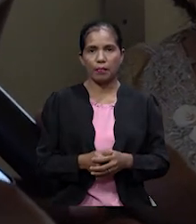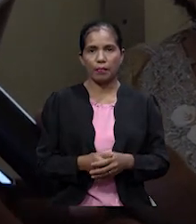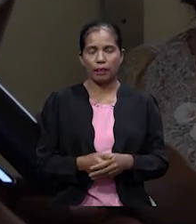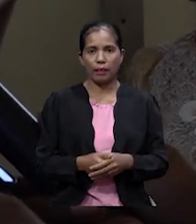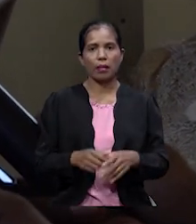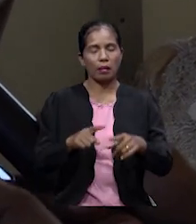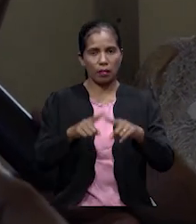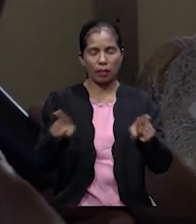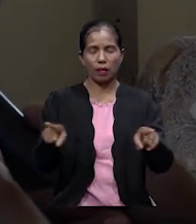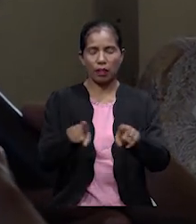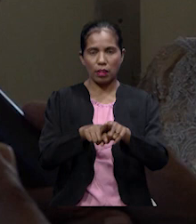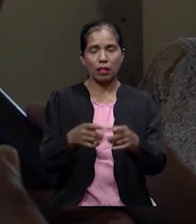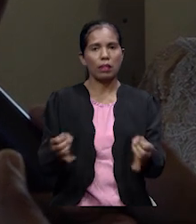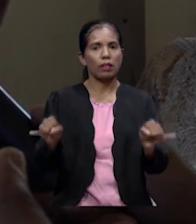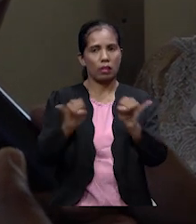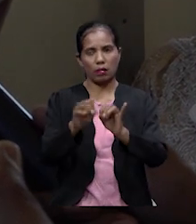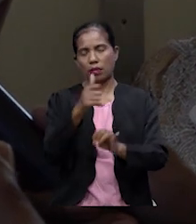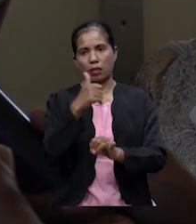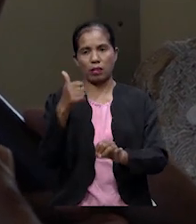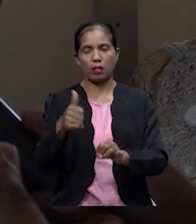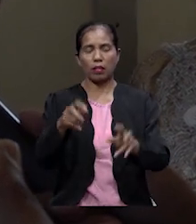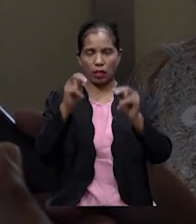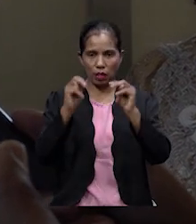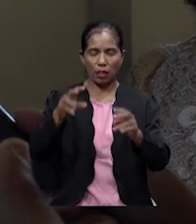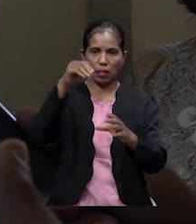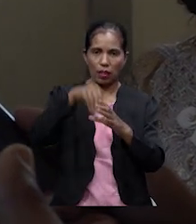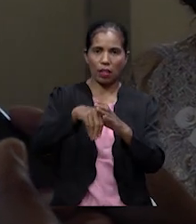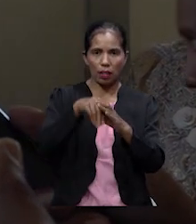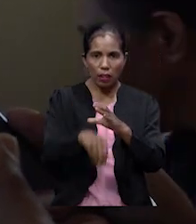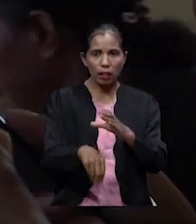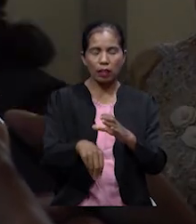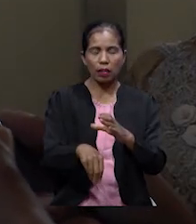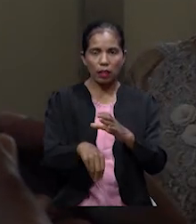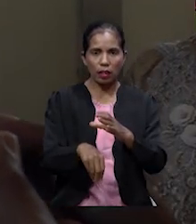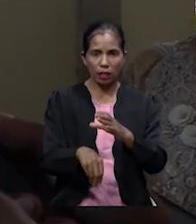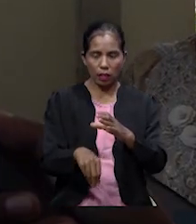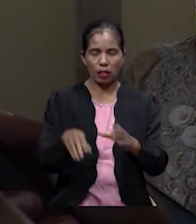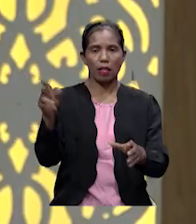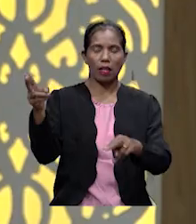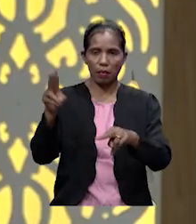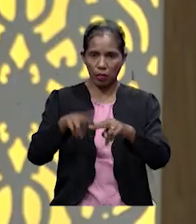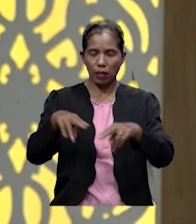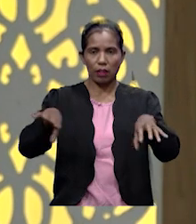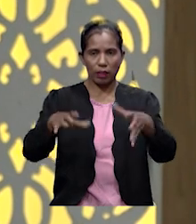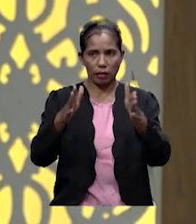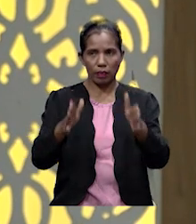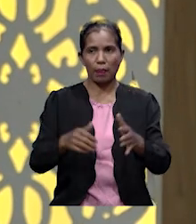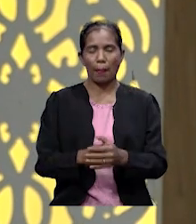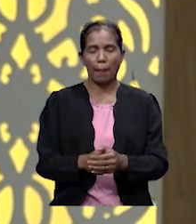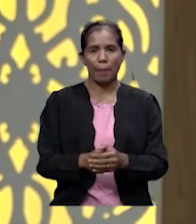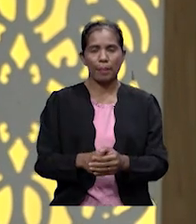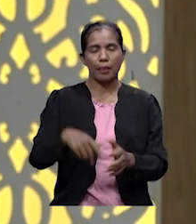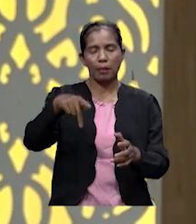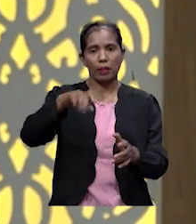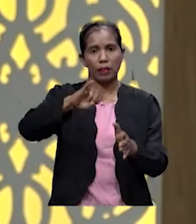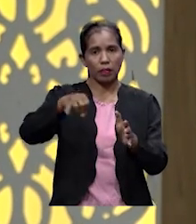Mas bem, nessa instituição de Zerzelo, tem que acolher a lutar, aumenta recursos humanos. Procurador-Geral da